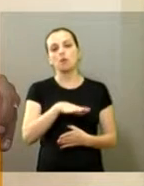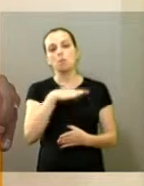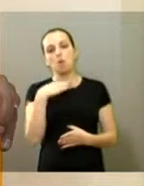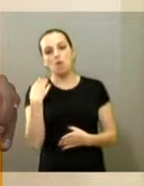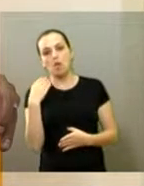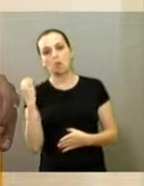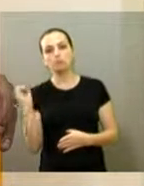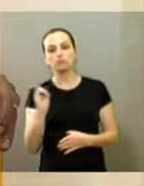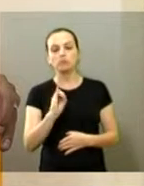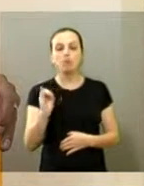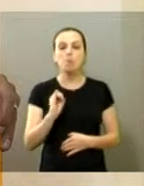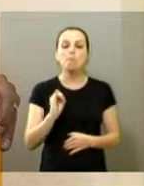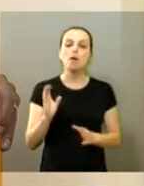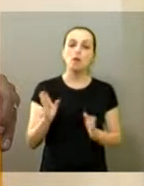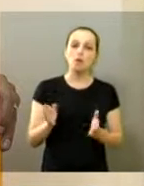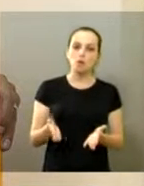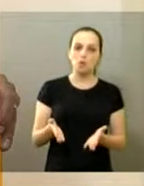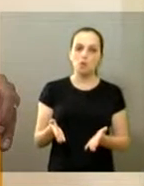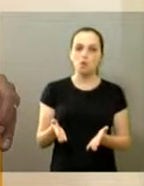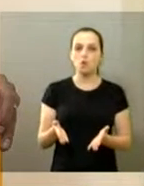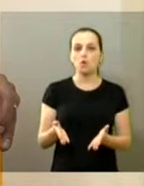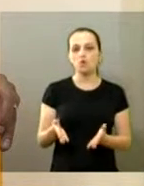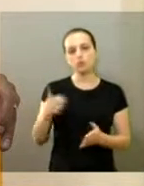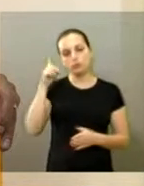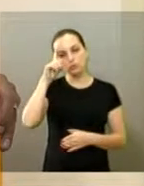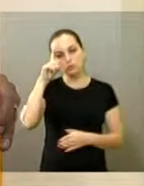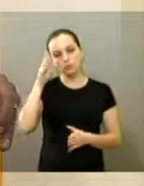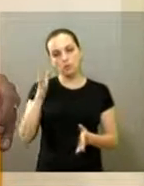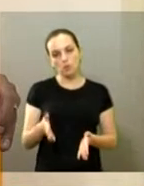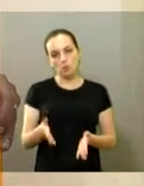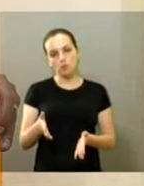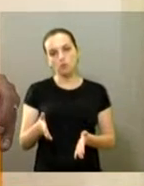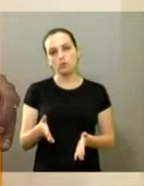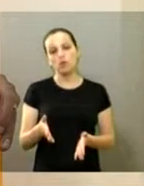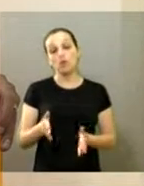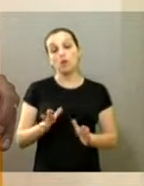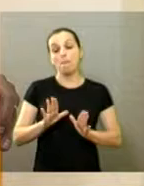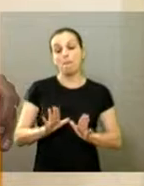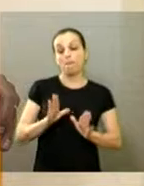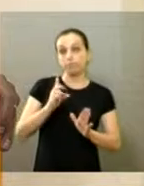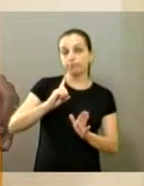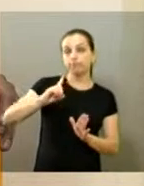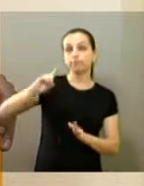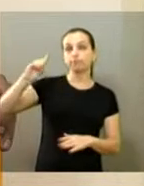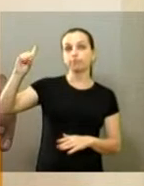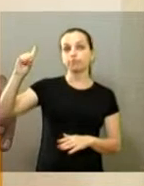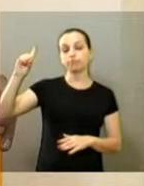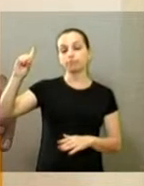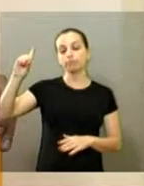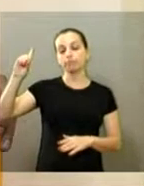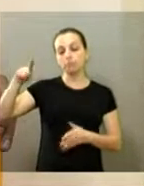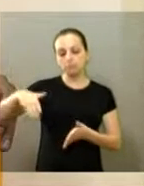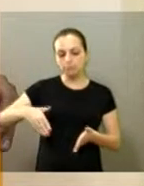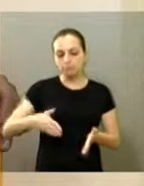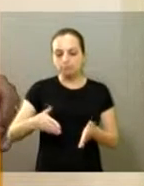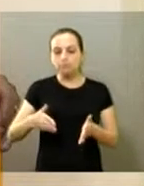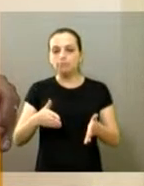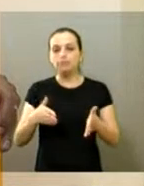hoje, nessa data. Mas Deus, eu acho que trilha os